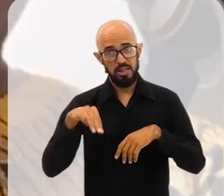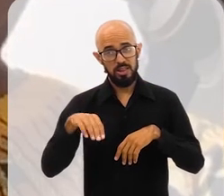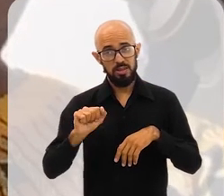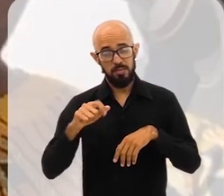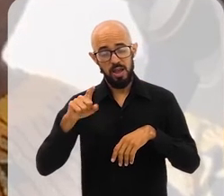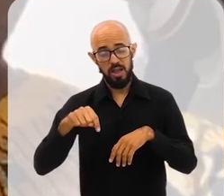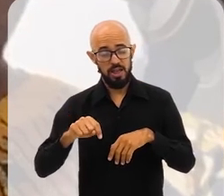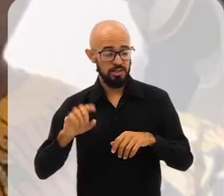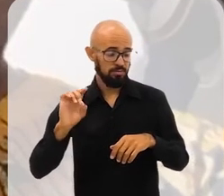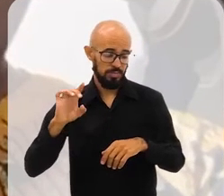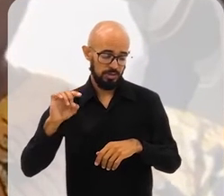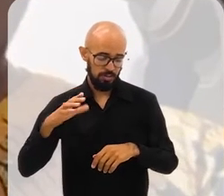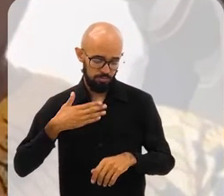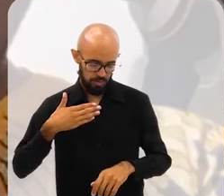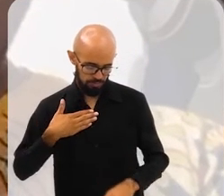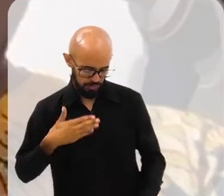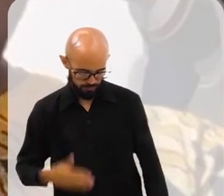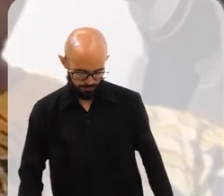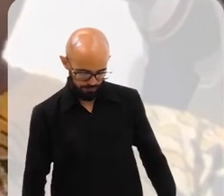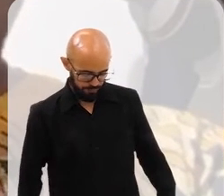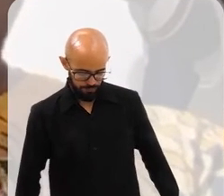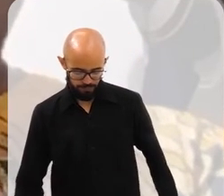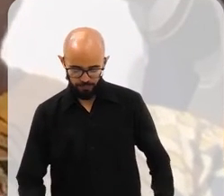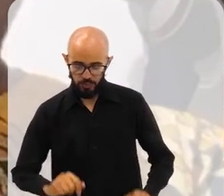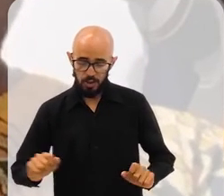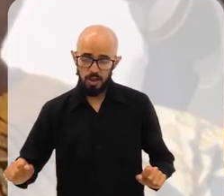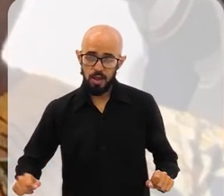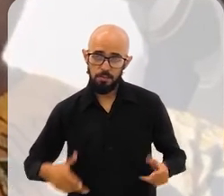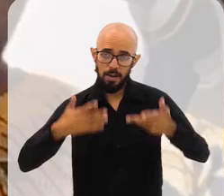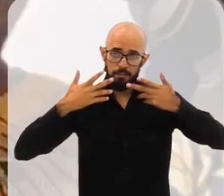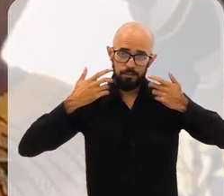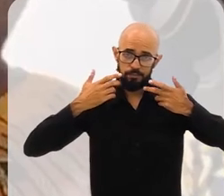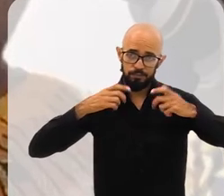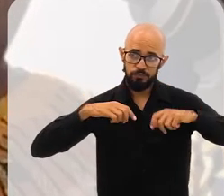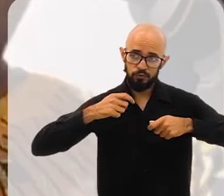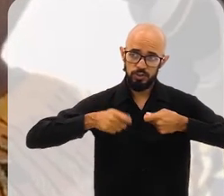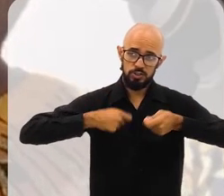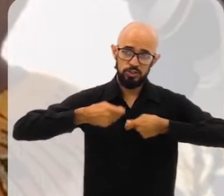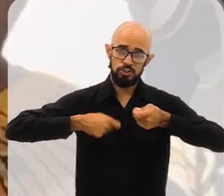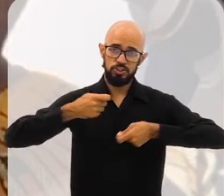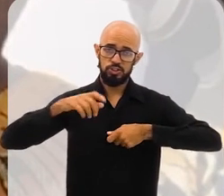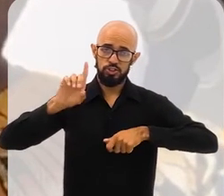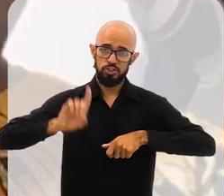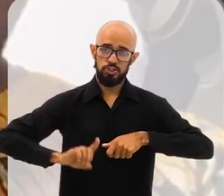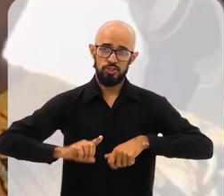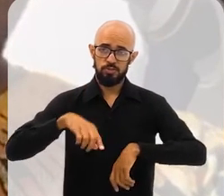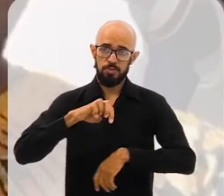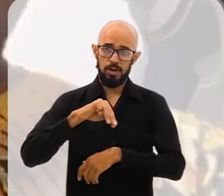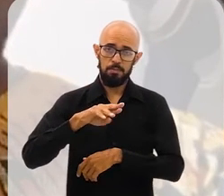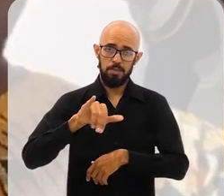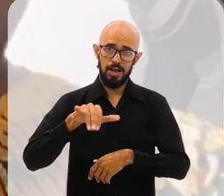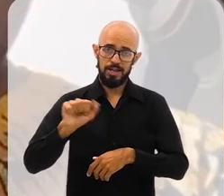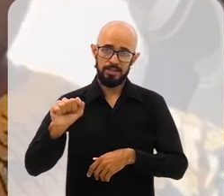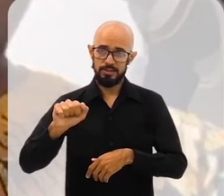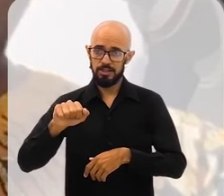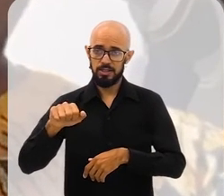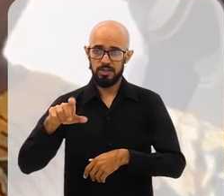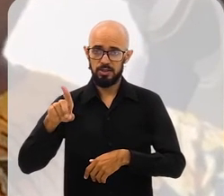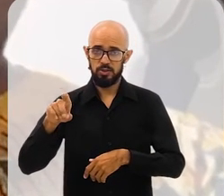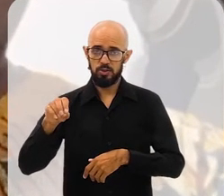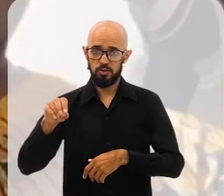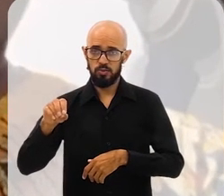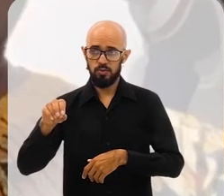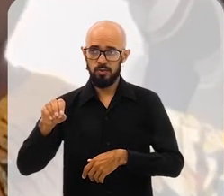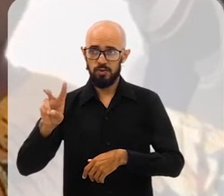únicos especial onde espetáculo foi dirigido pela massa do Vale que tem a direção de